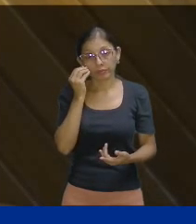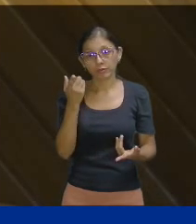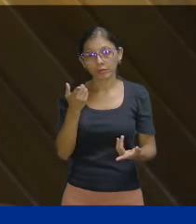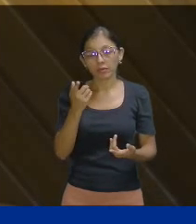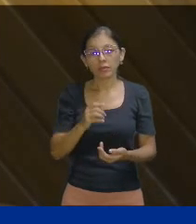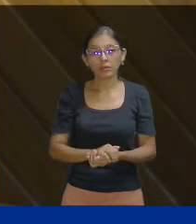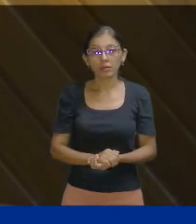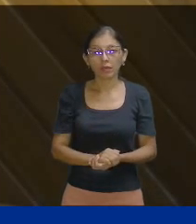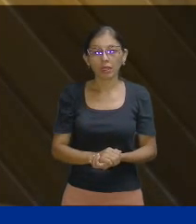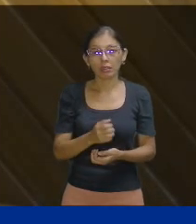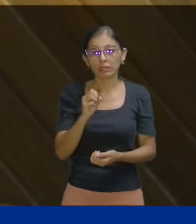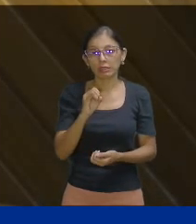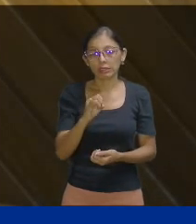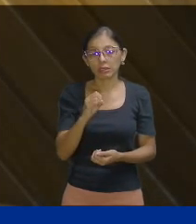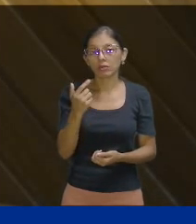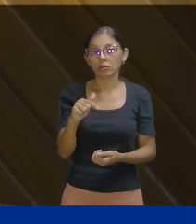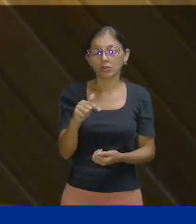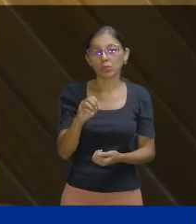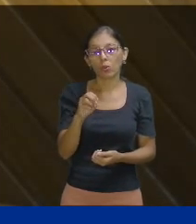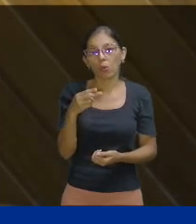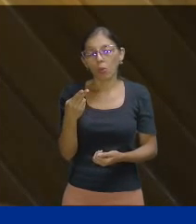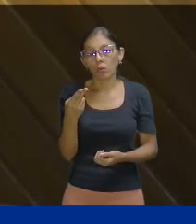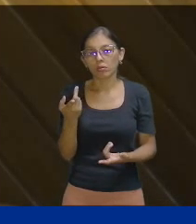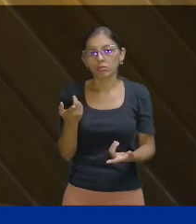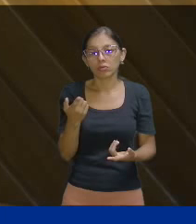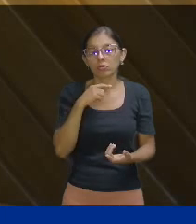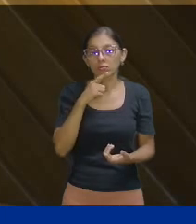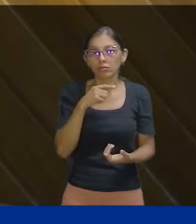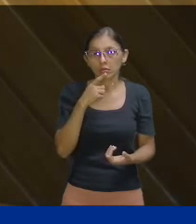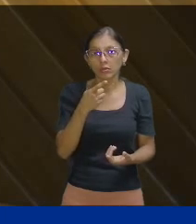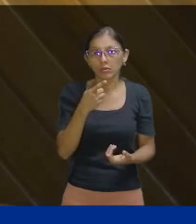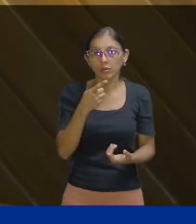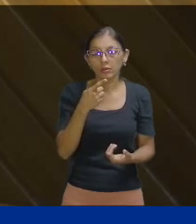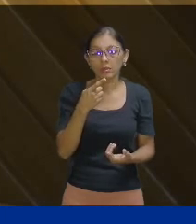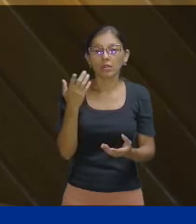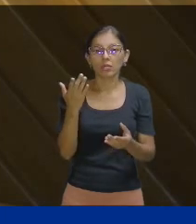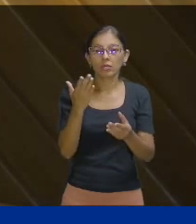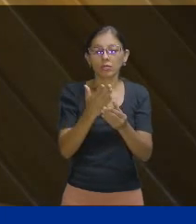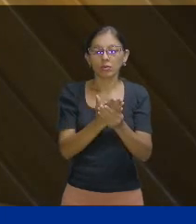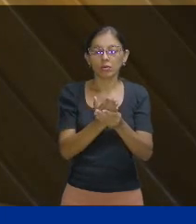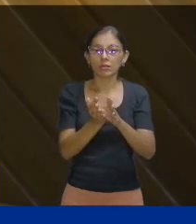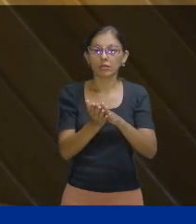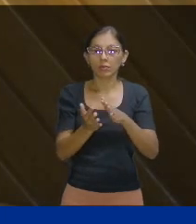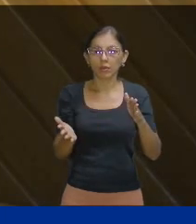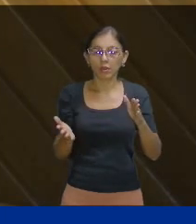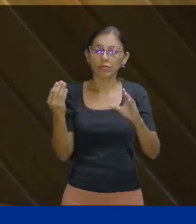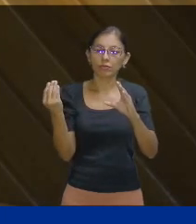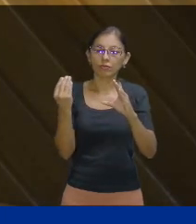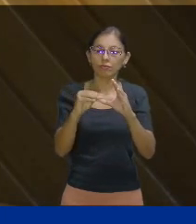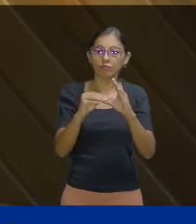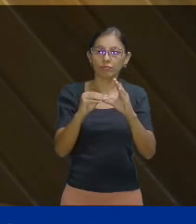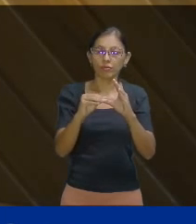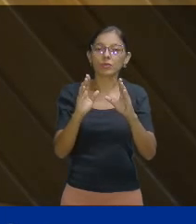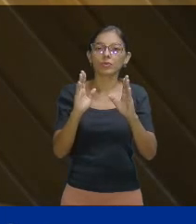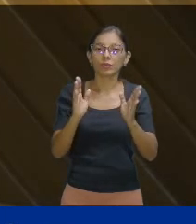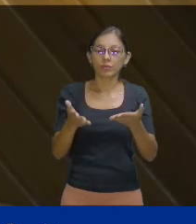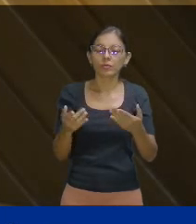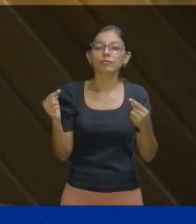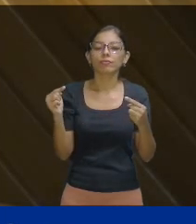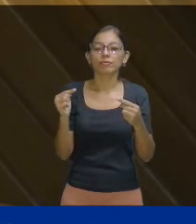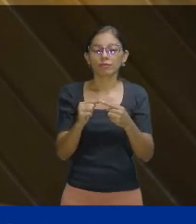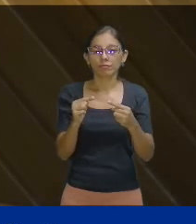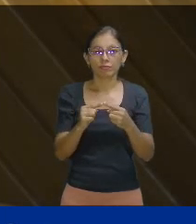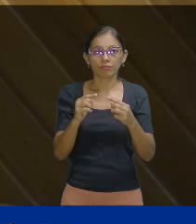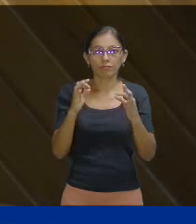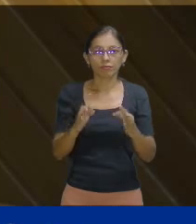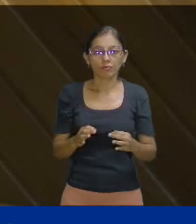ou invalidade da citação. No caso dos autos, a citação foi realizada no endereço